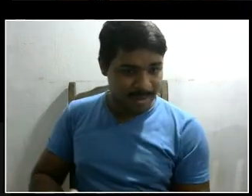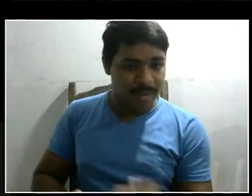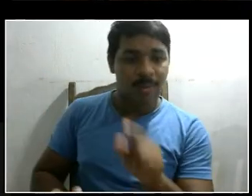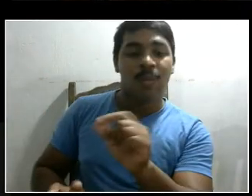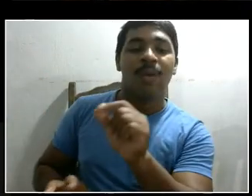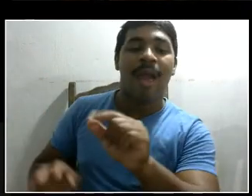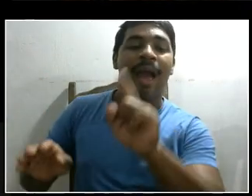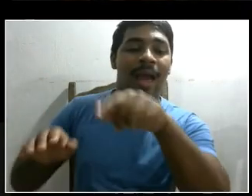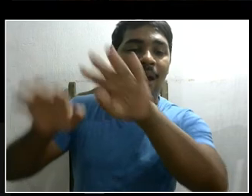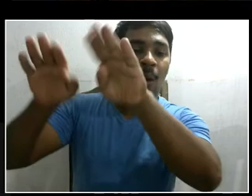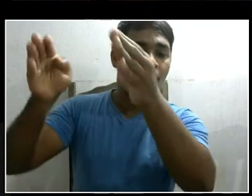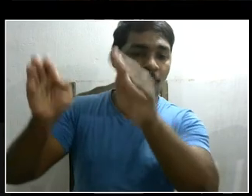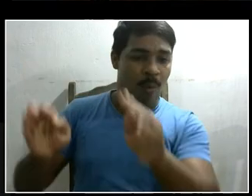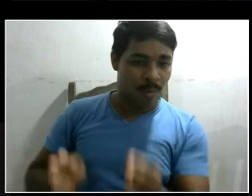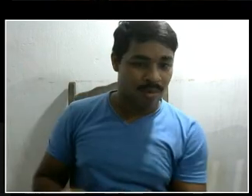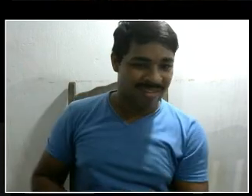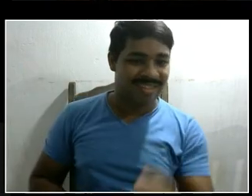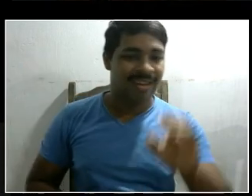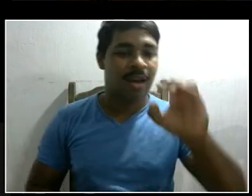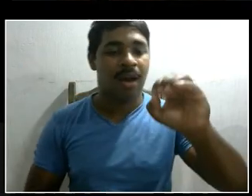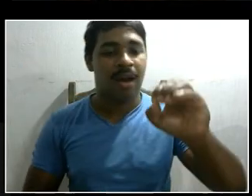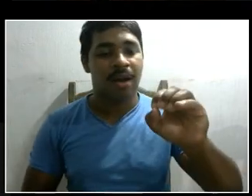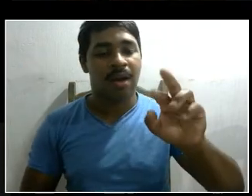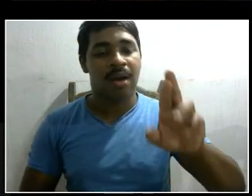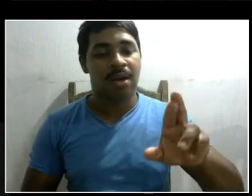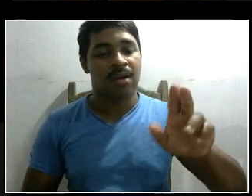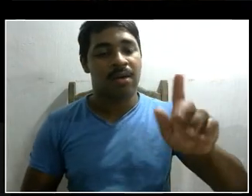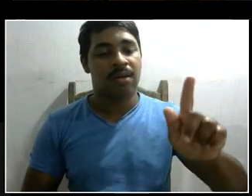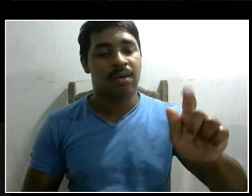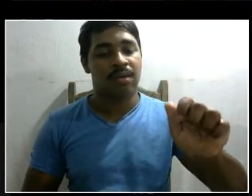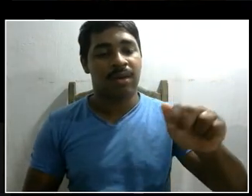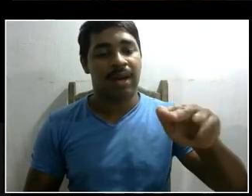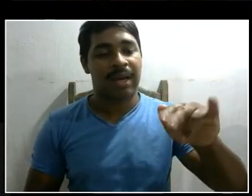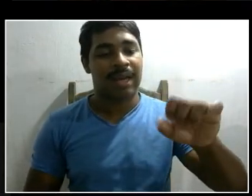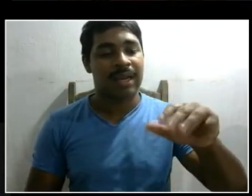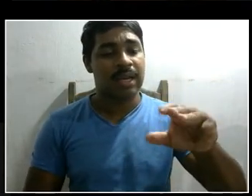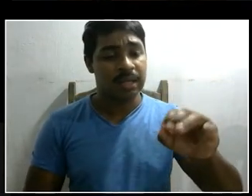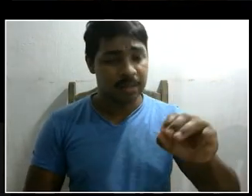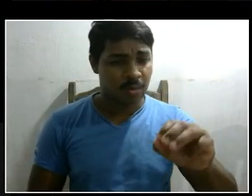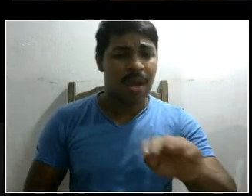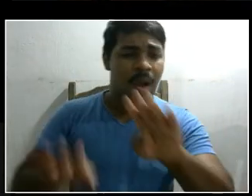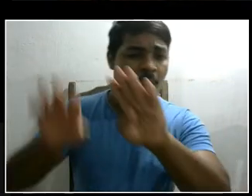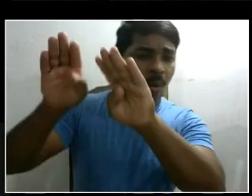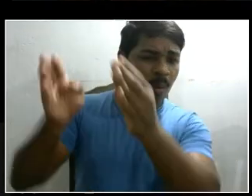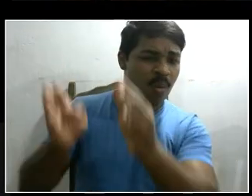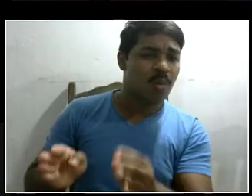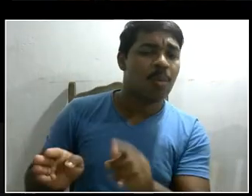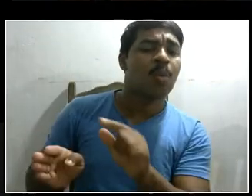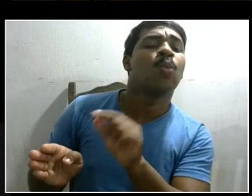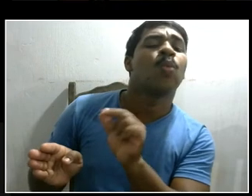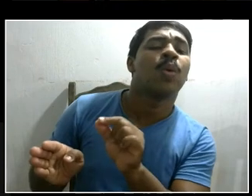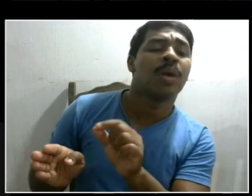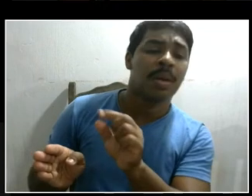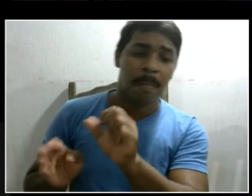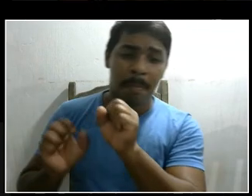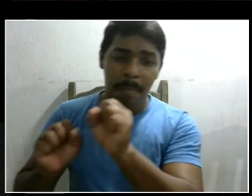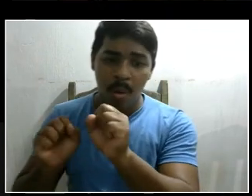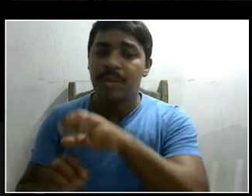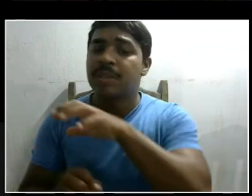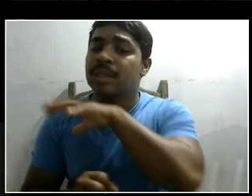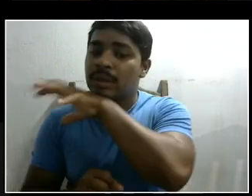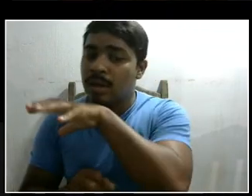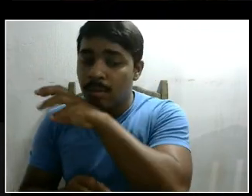um organismo? O organismo, ele é um ser vivo, tá? Que ele pode ser um animal, ele pode ser uma planta também, certo?